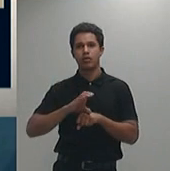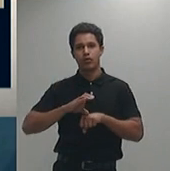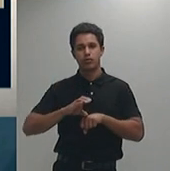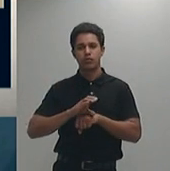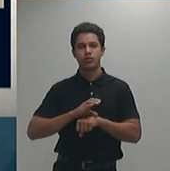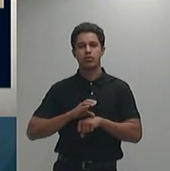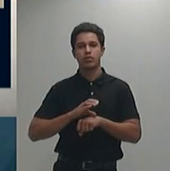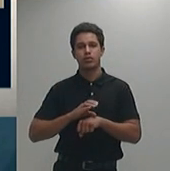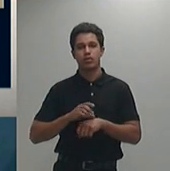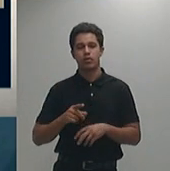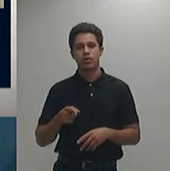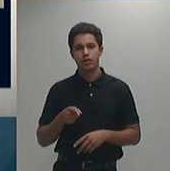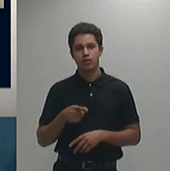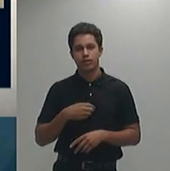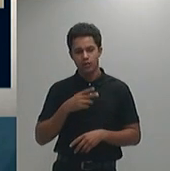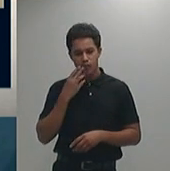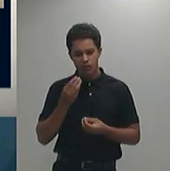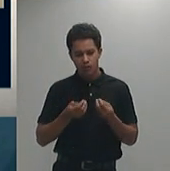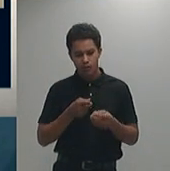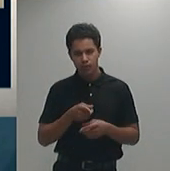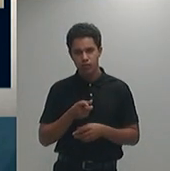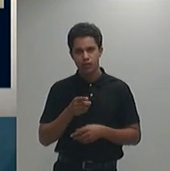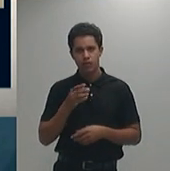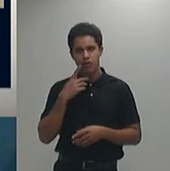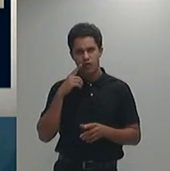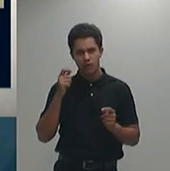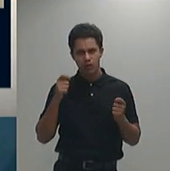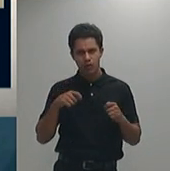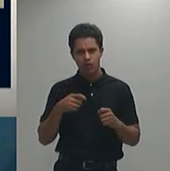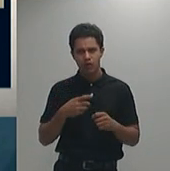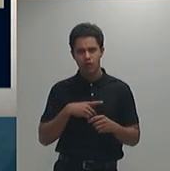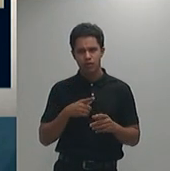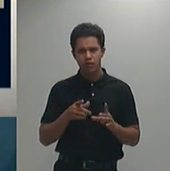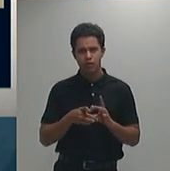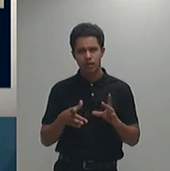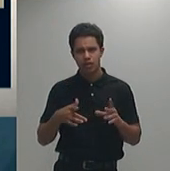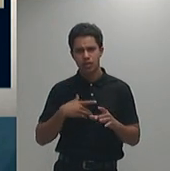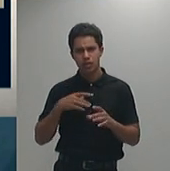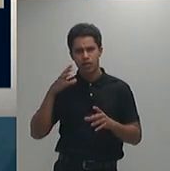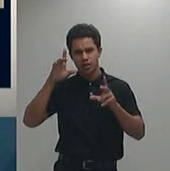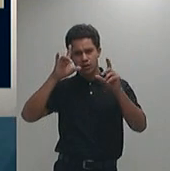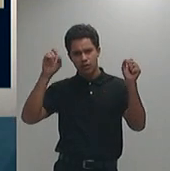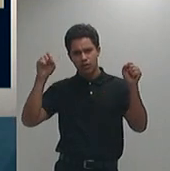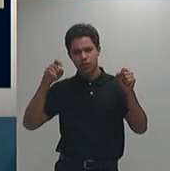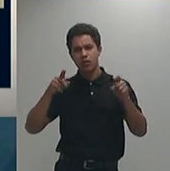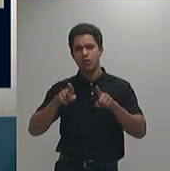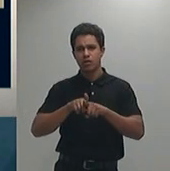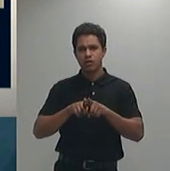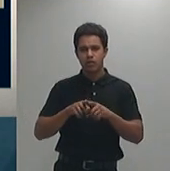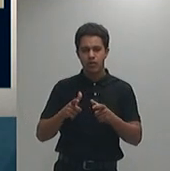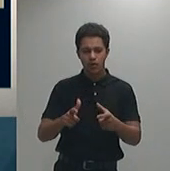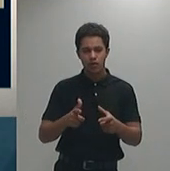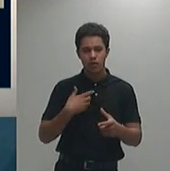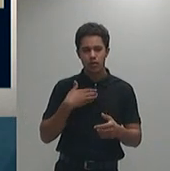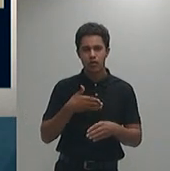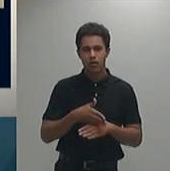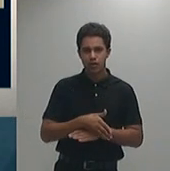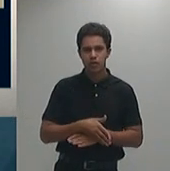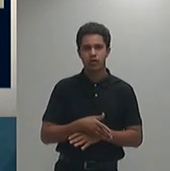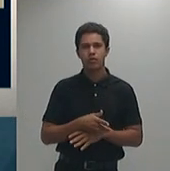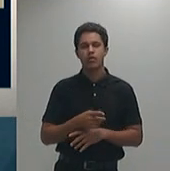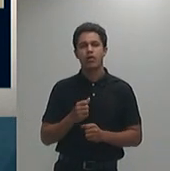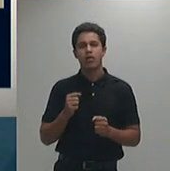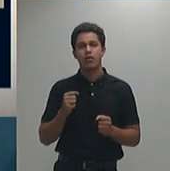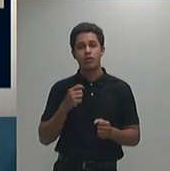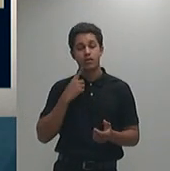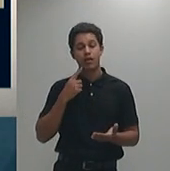leading case tinha como objeto o conflito de competência instaurado entre tribunal arbitral e obra integrante da jurisdição estatal pode-se afirmar